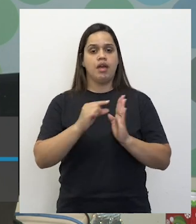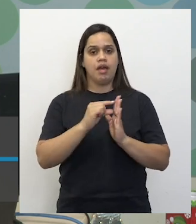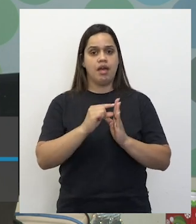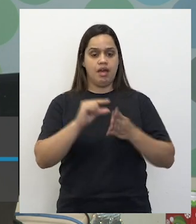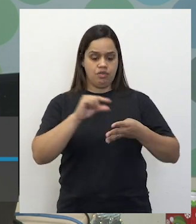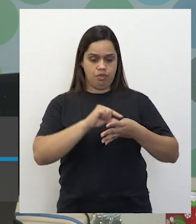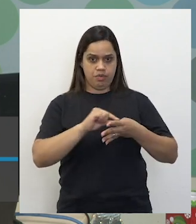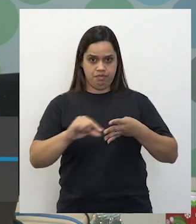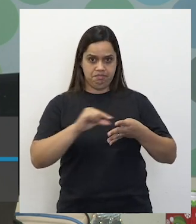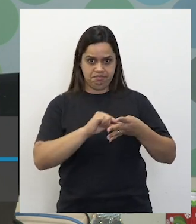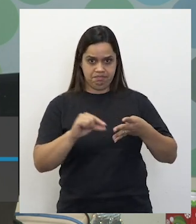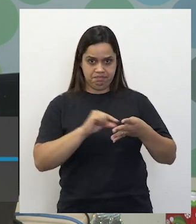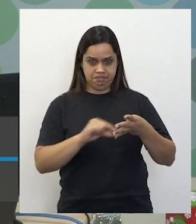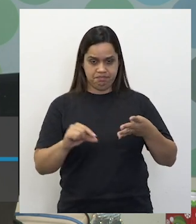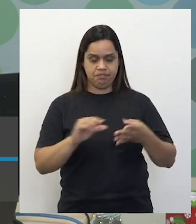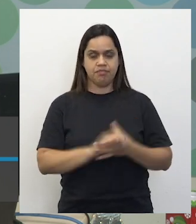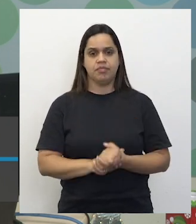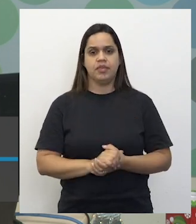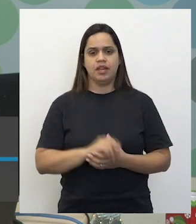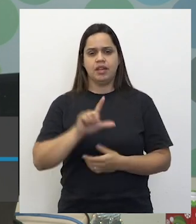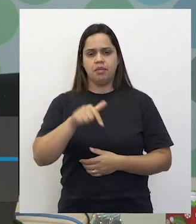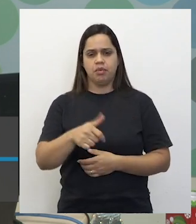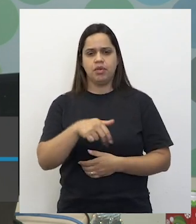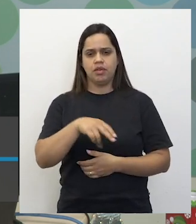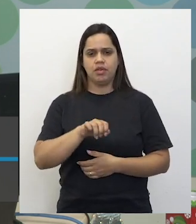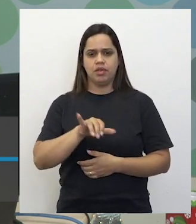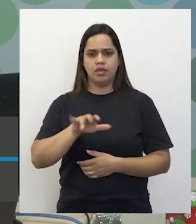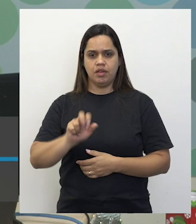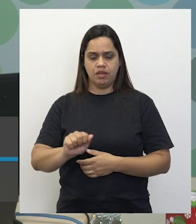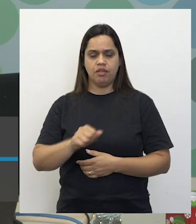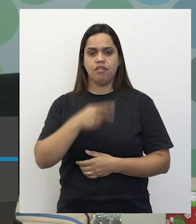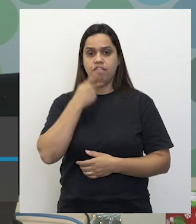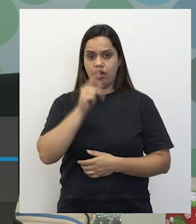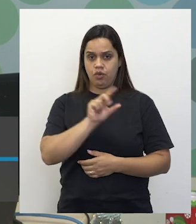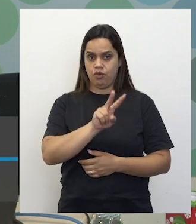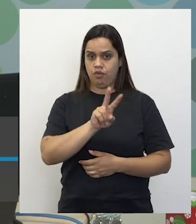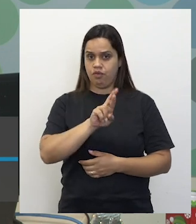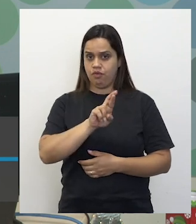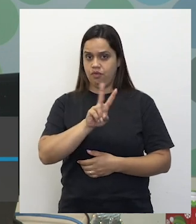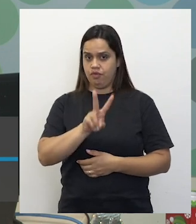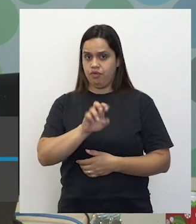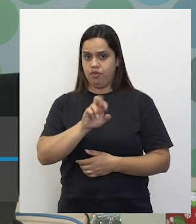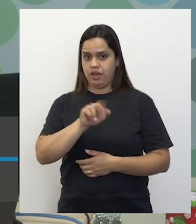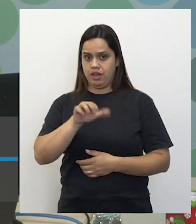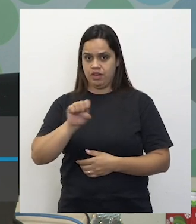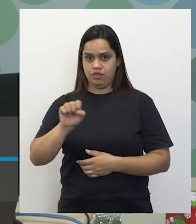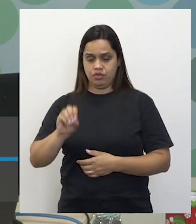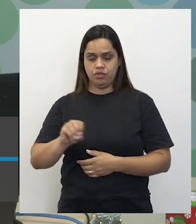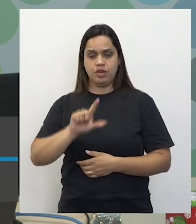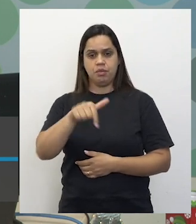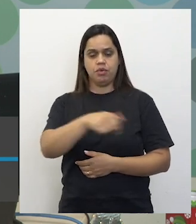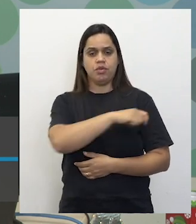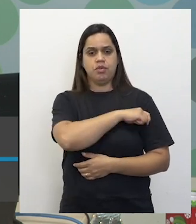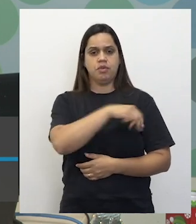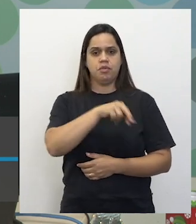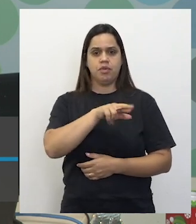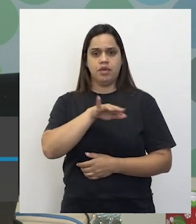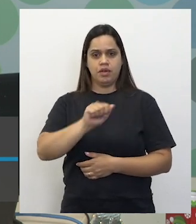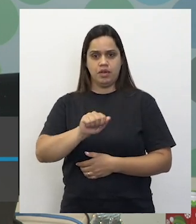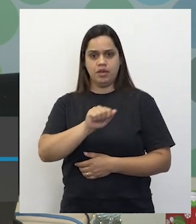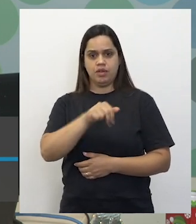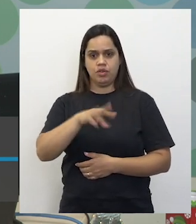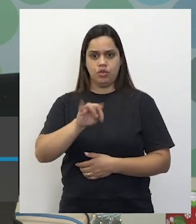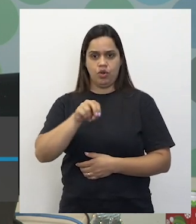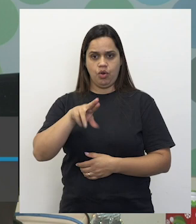Aí depois a Neiva, ela versos também. A Adriana, na verdade a Maria Antônia, né, da professora Adriana, respondeu, o